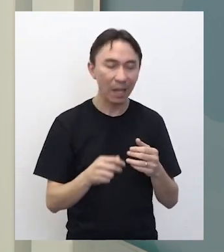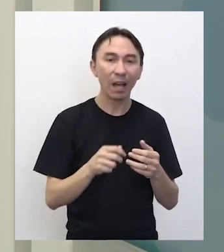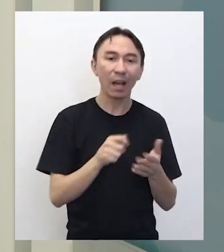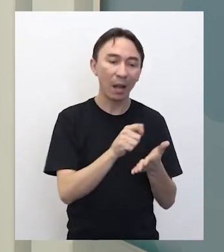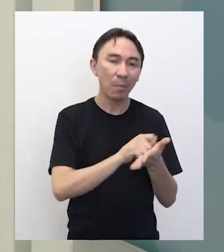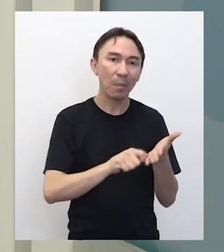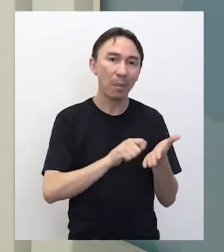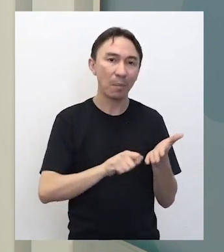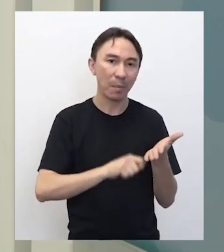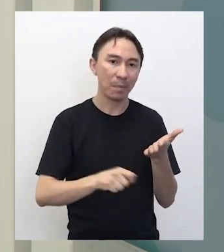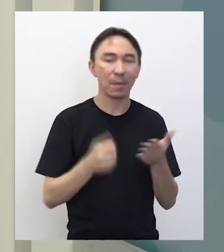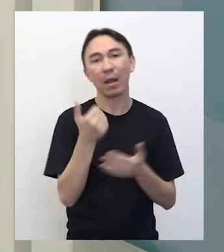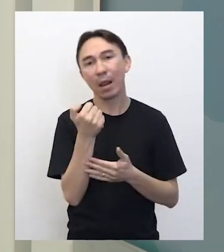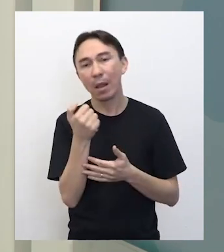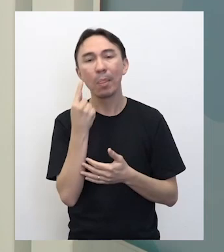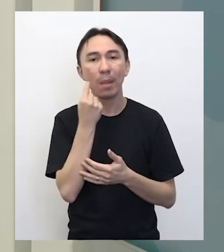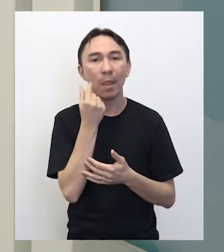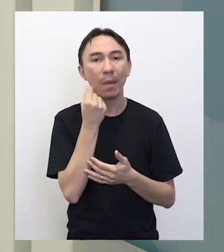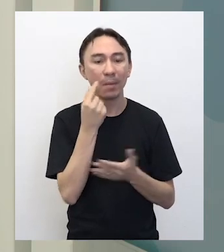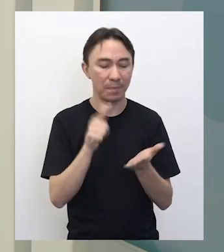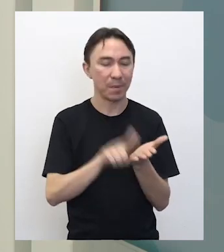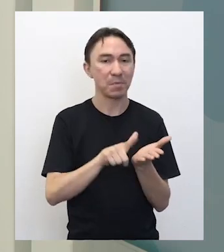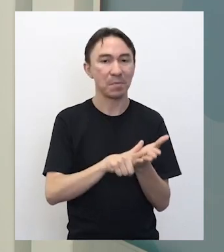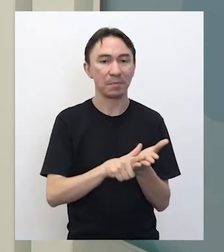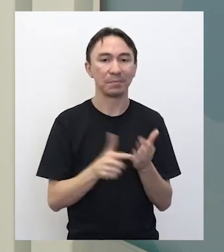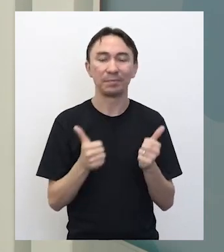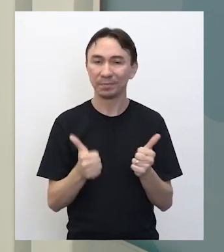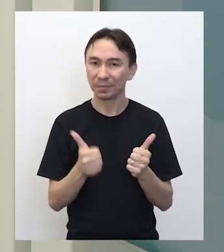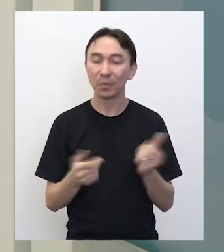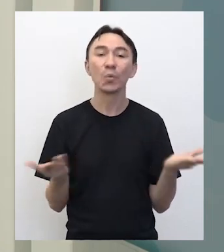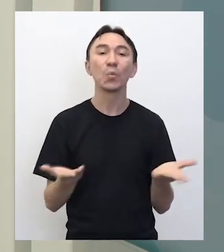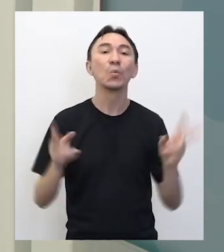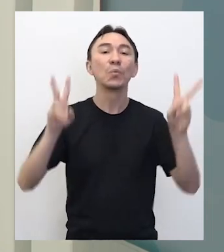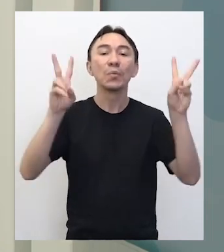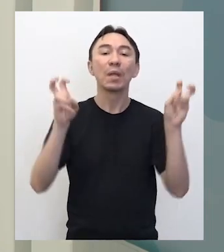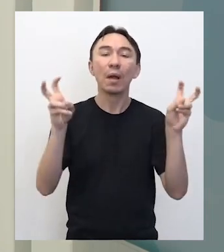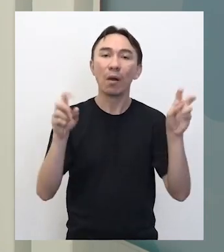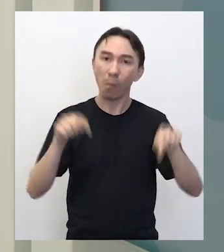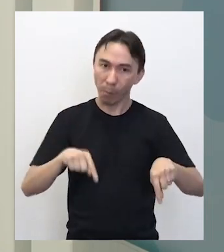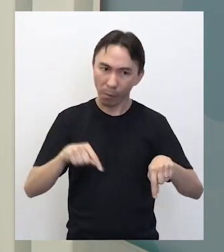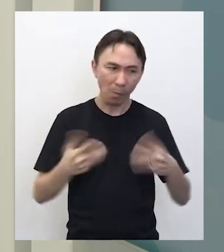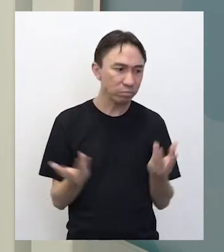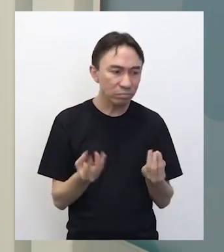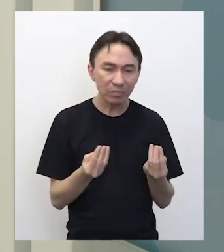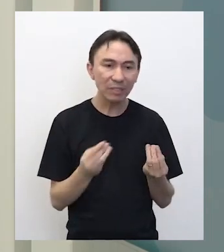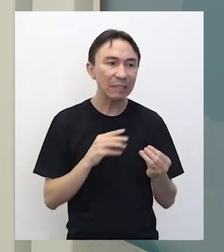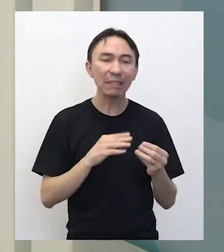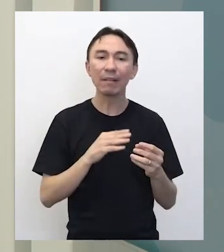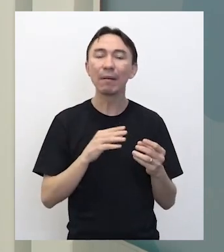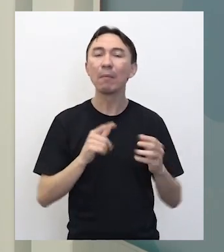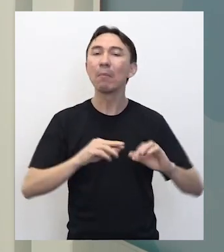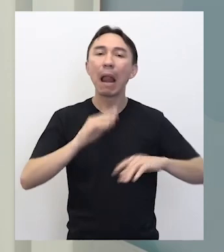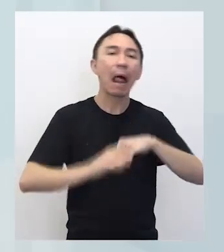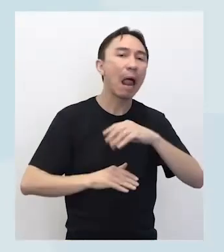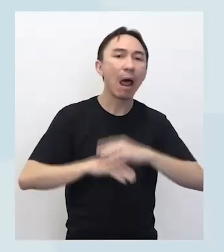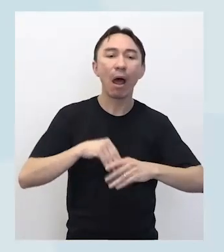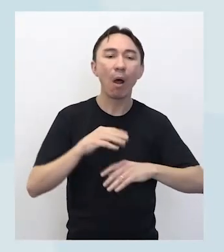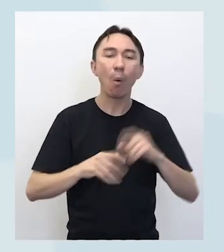anotações. O tema, eu já falei, quais são as competências socioemocionais dessa aula. Então, na tela, por